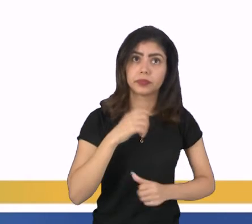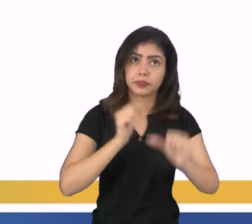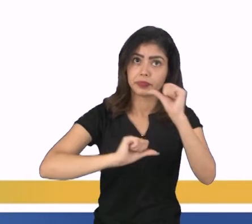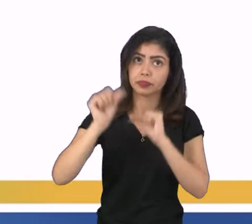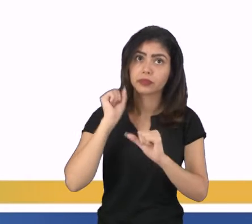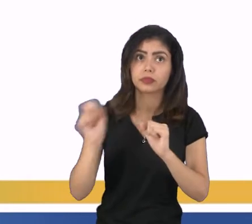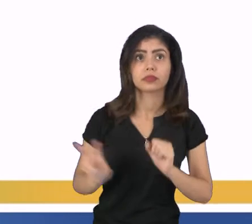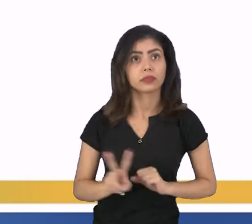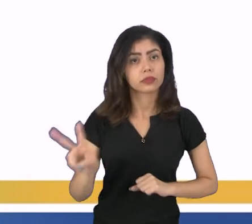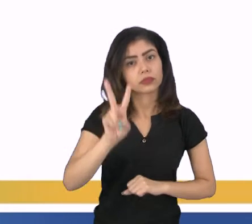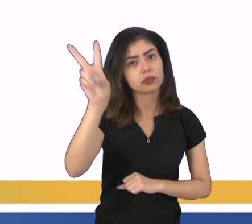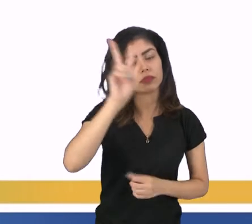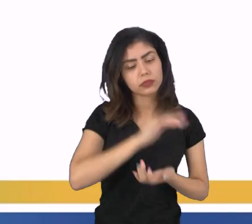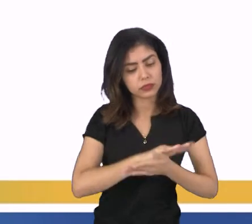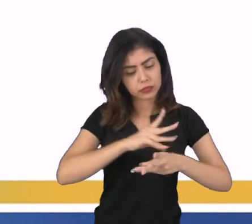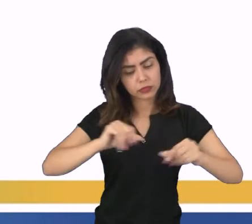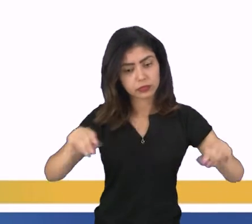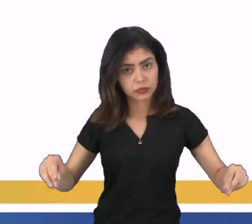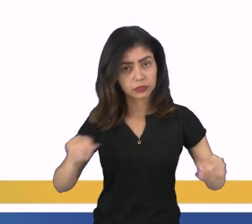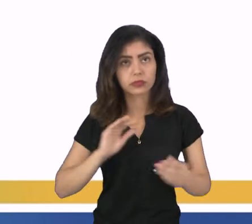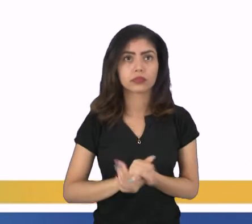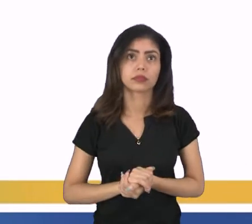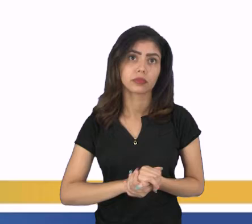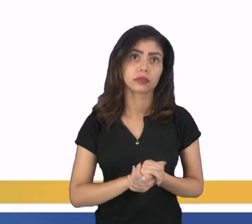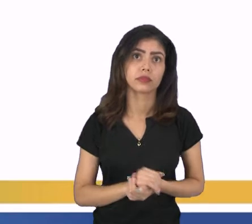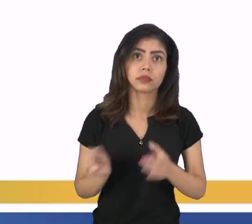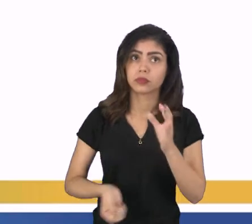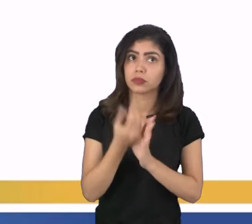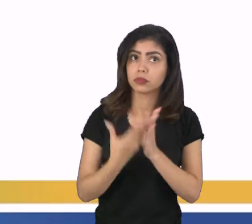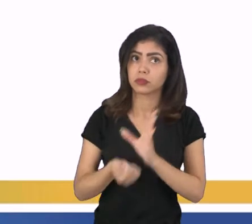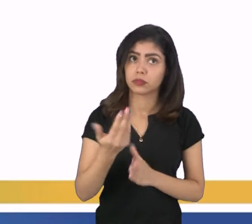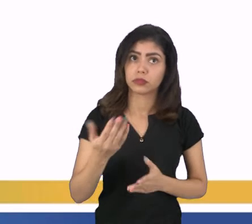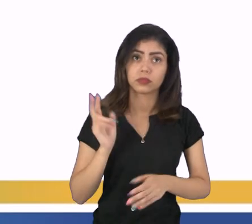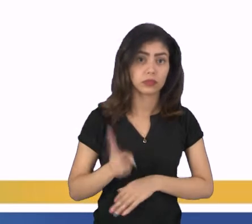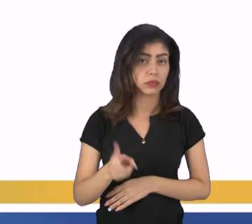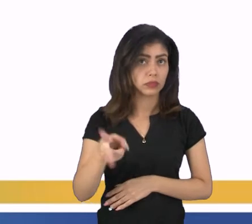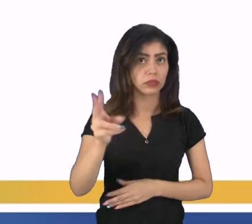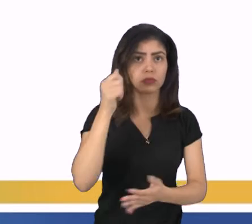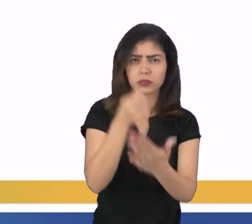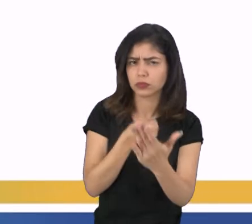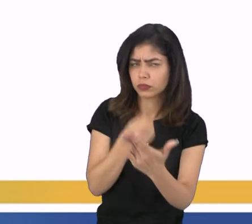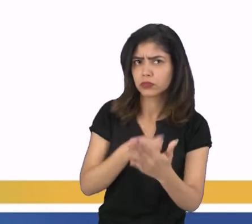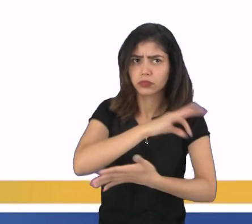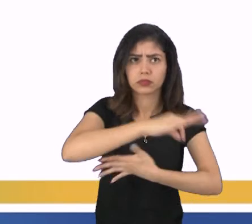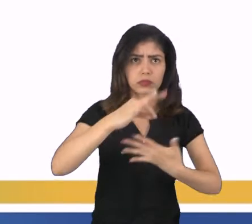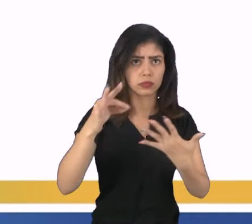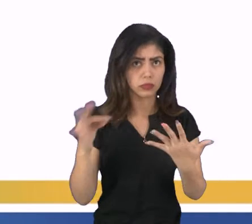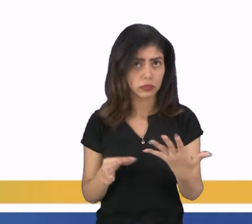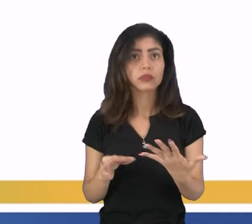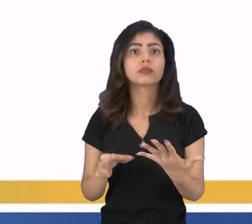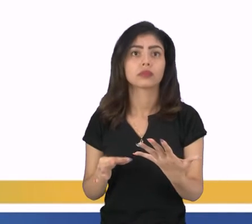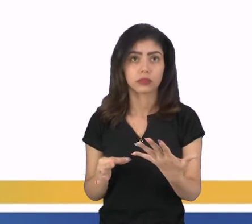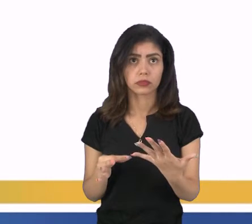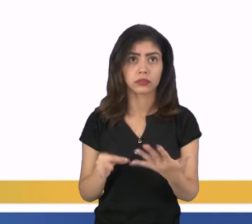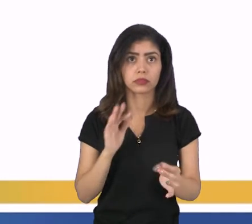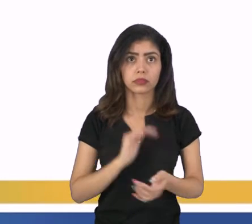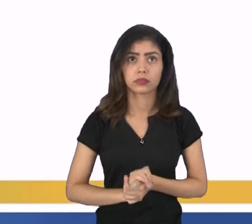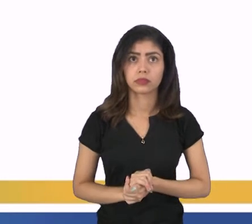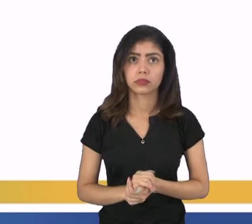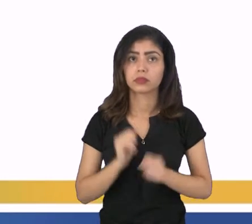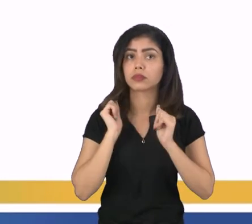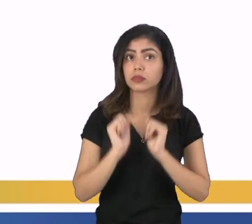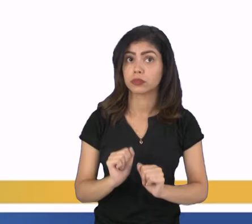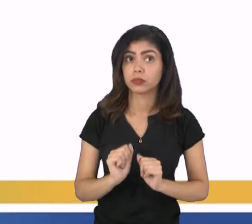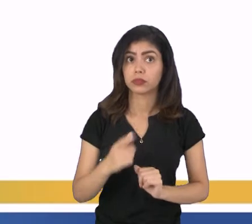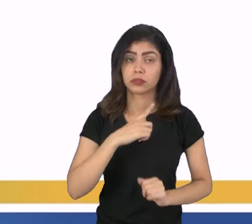suscetível à transformação devido ao valor do solo, produzindo-se uma relação continuamente tensa entre elementos